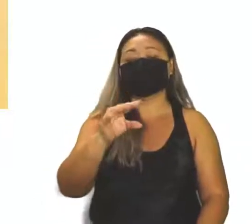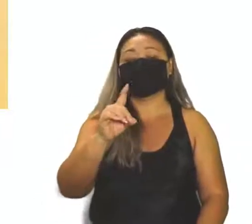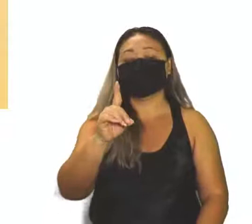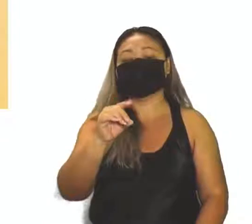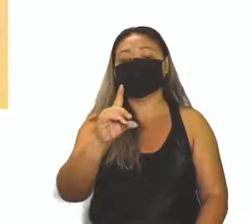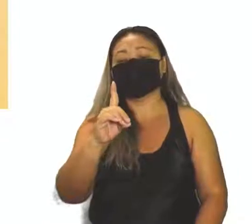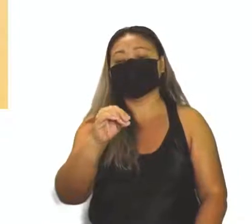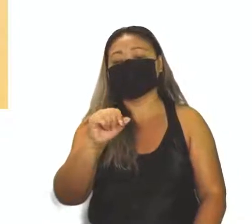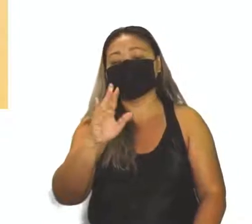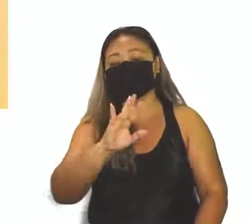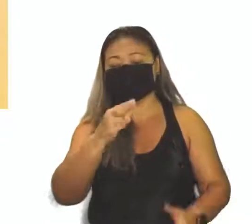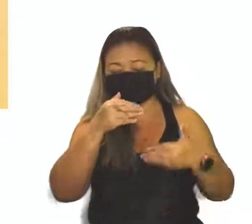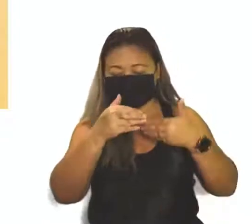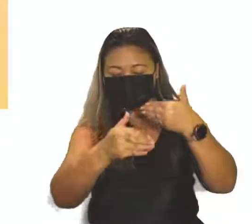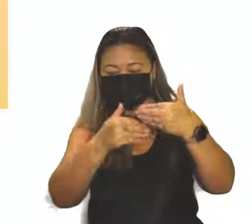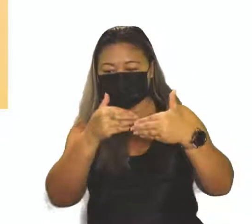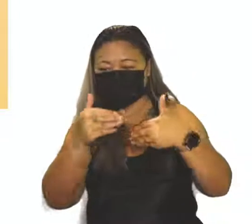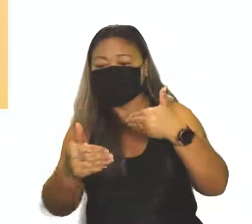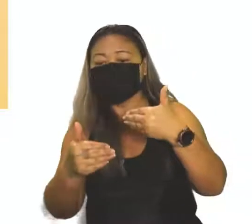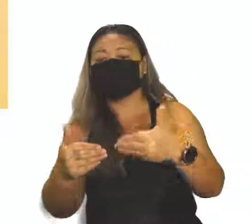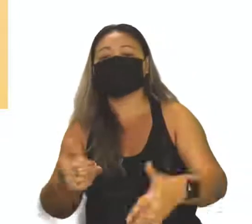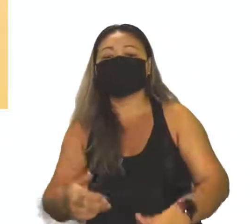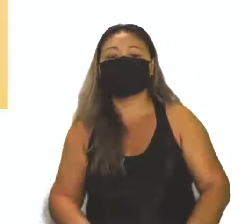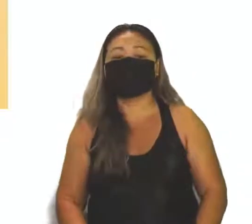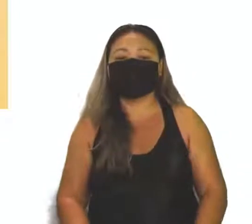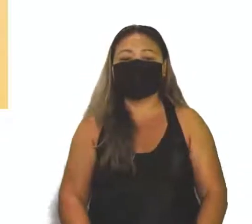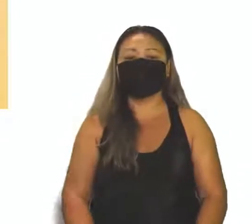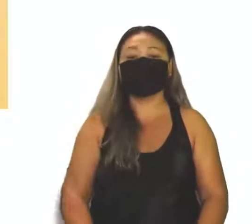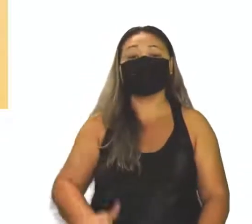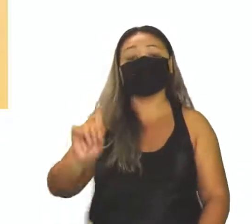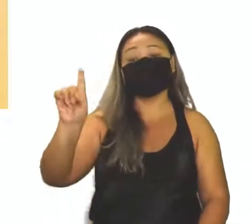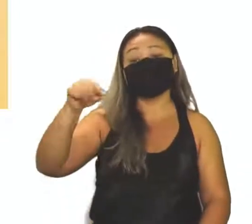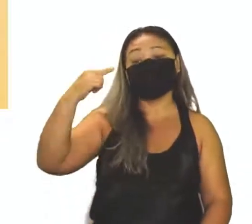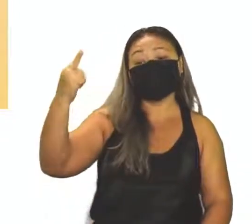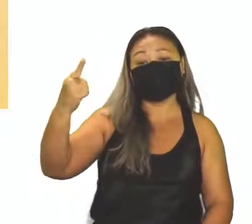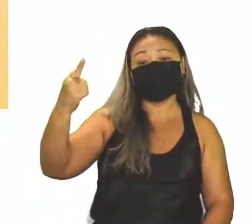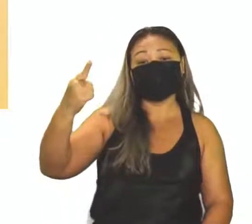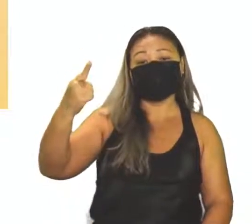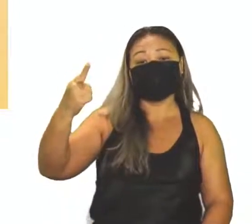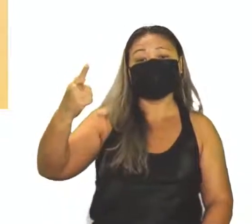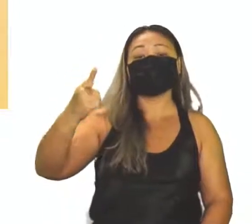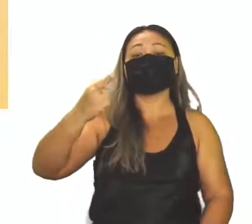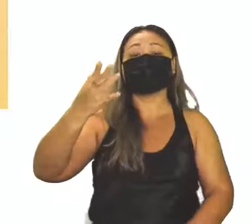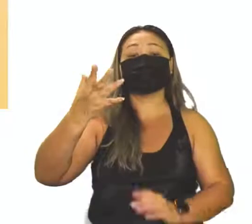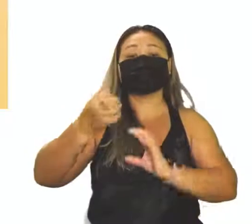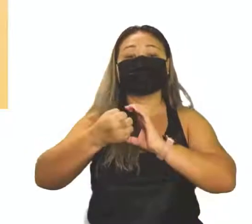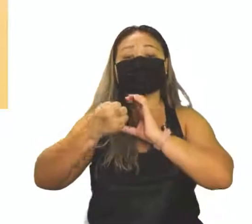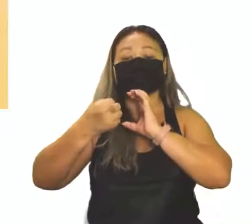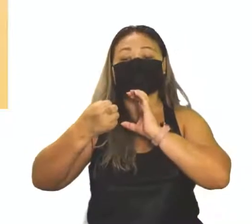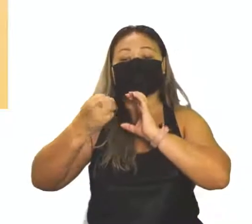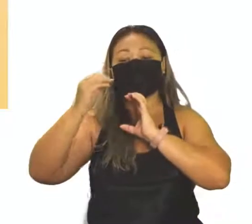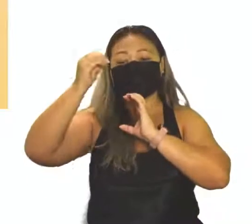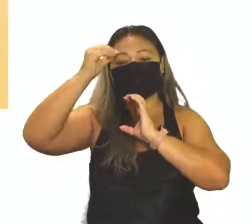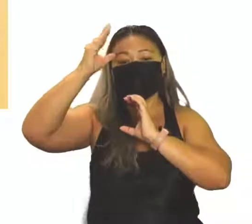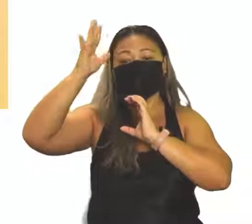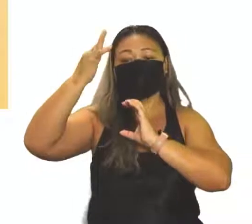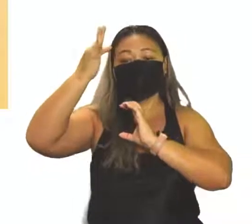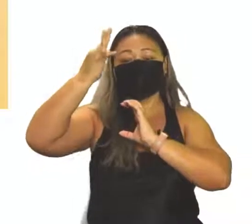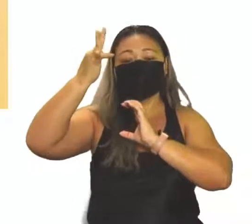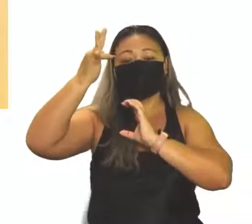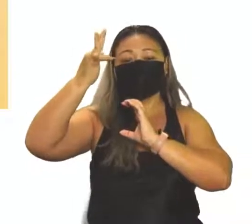vários pontos para você seguir, parte por parte. Já o conhecimento filosófico, ó, ele também